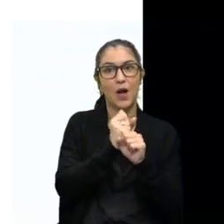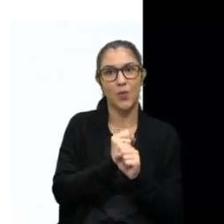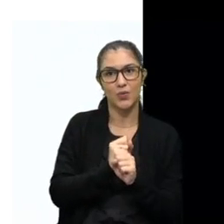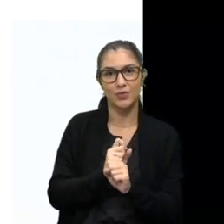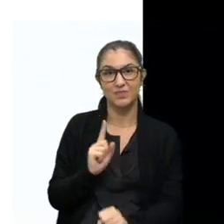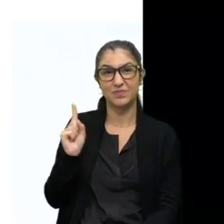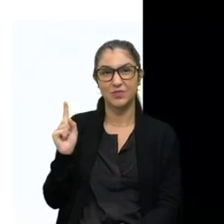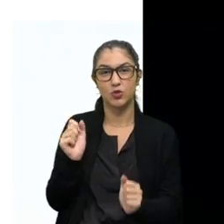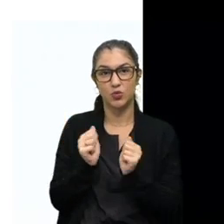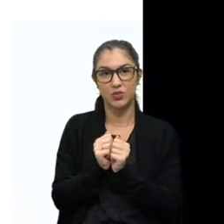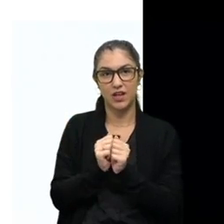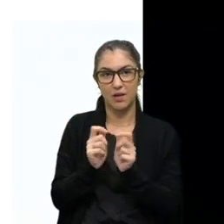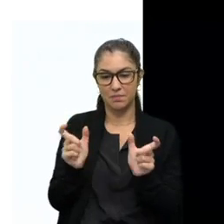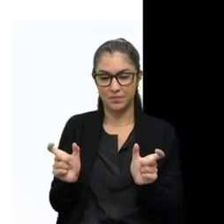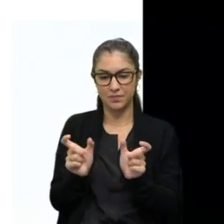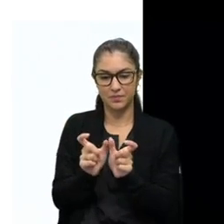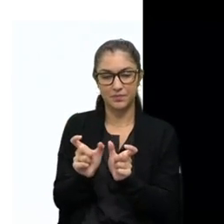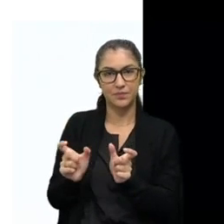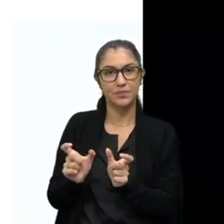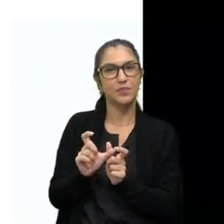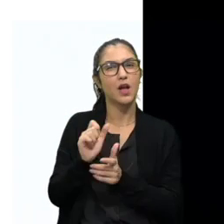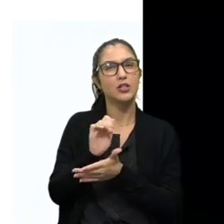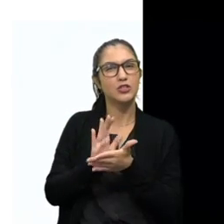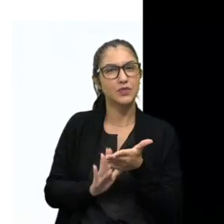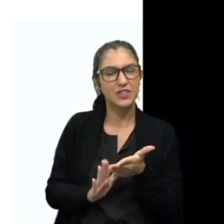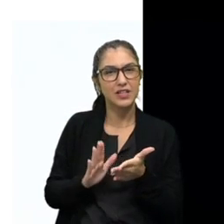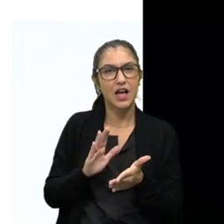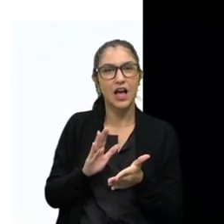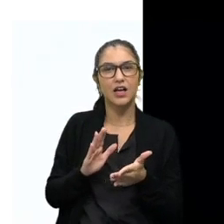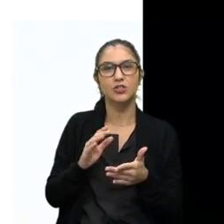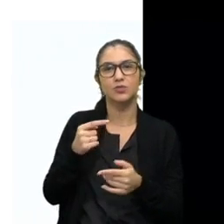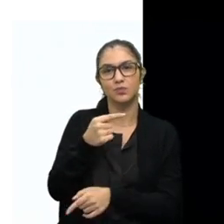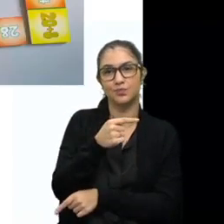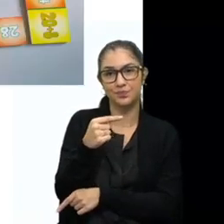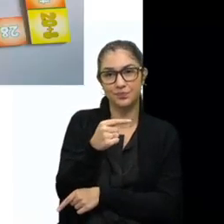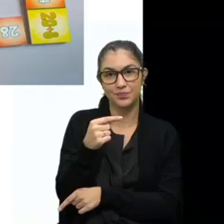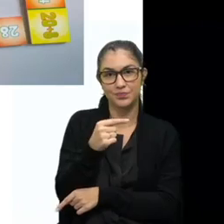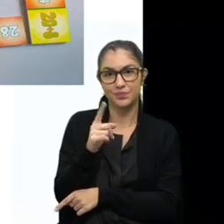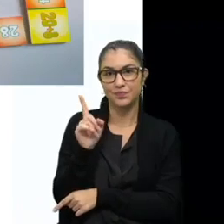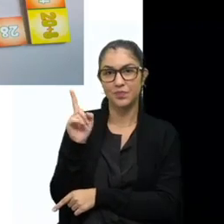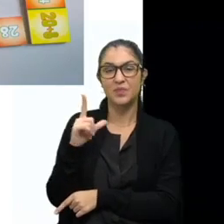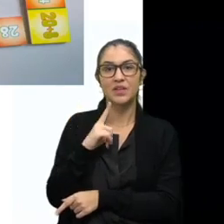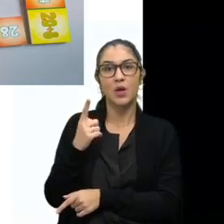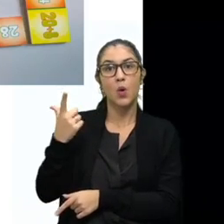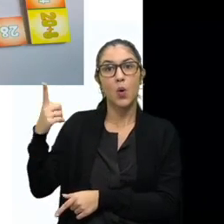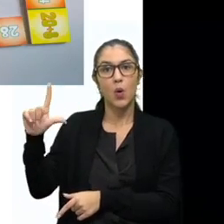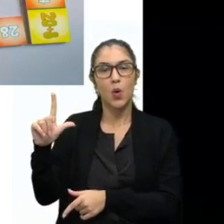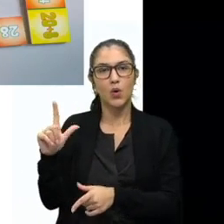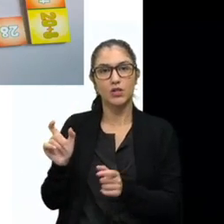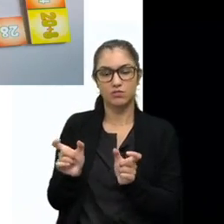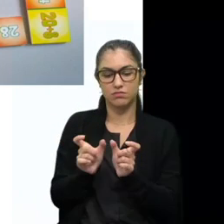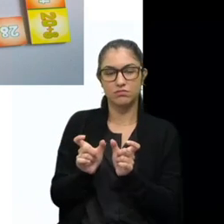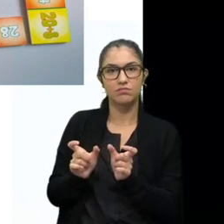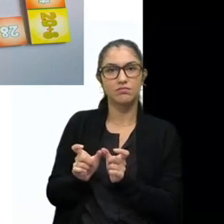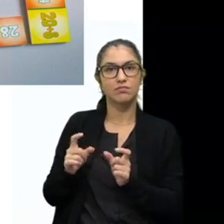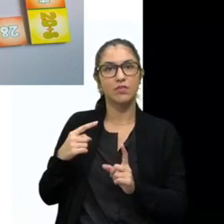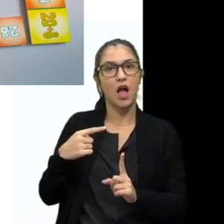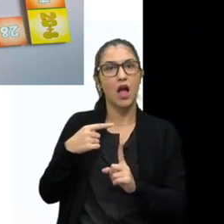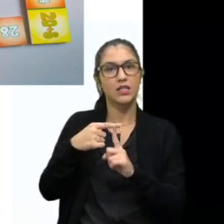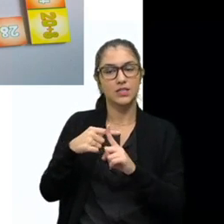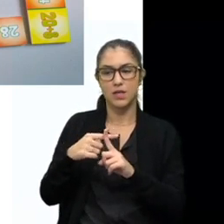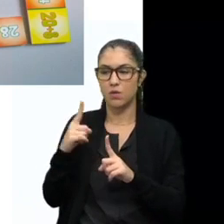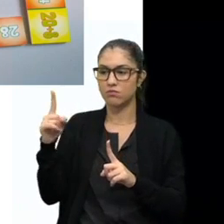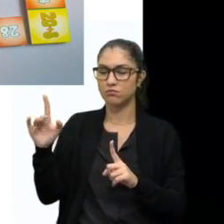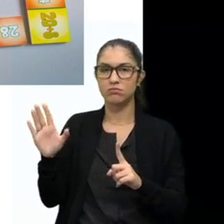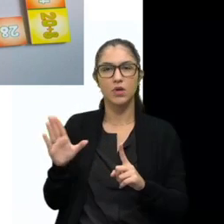ó, para juntar as peças. Uma atividade aqui de subtração. Tem ainda outro dominó de adição, mesma coisa.